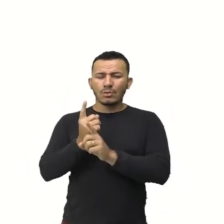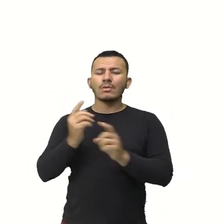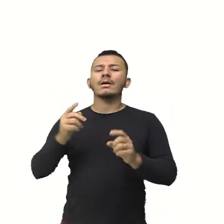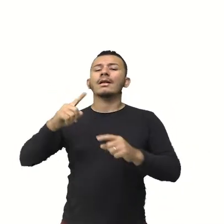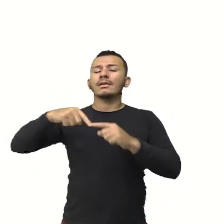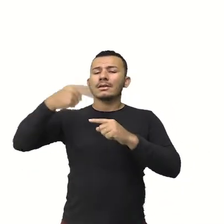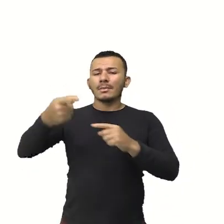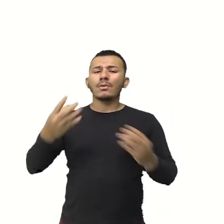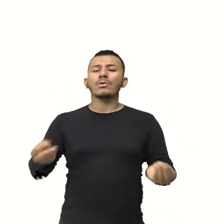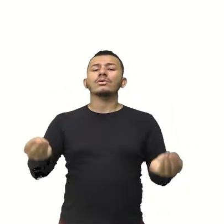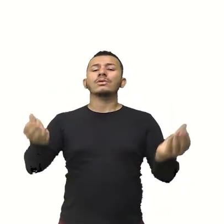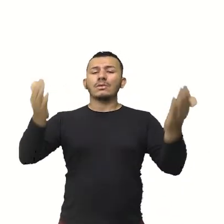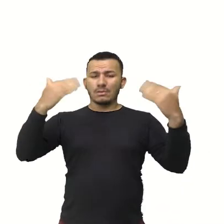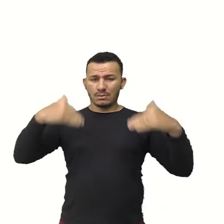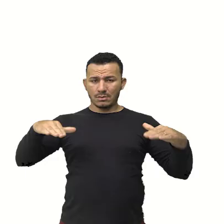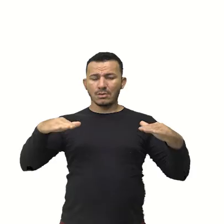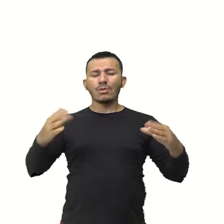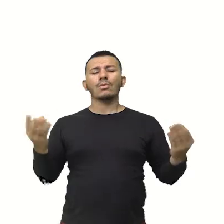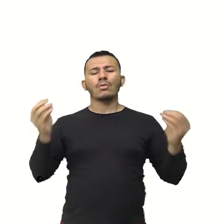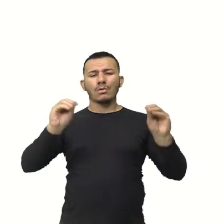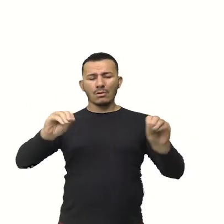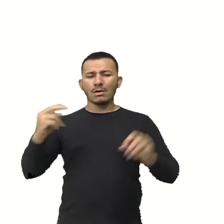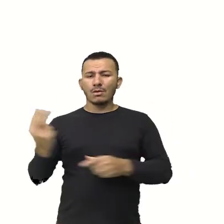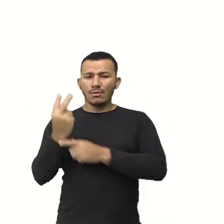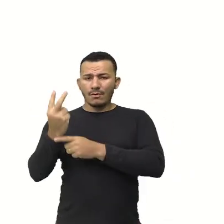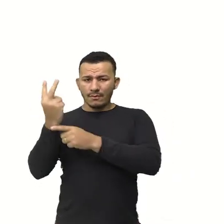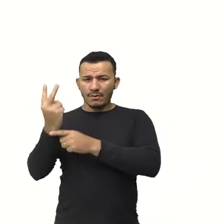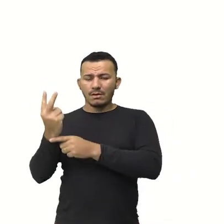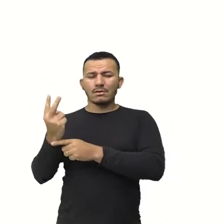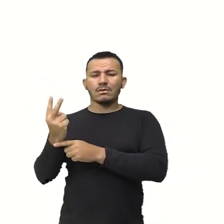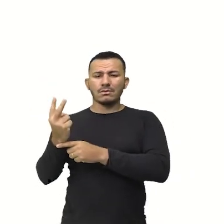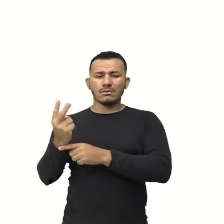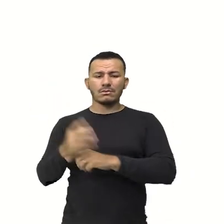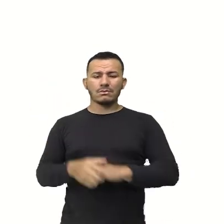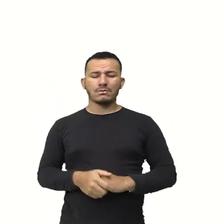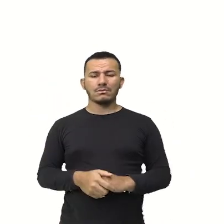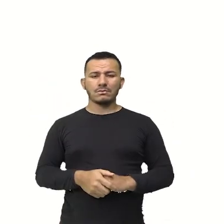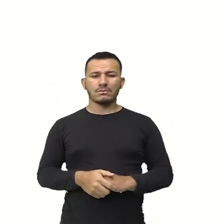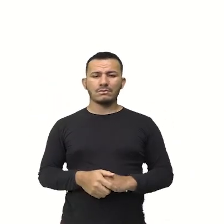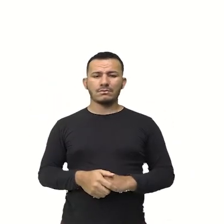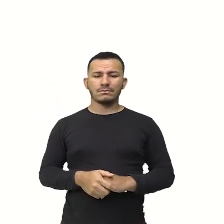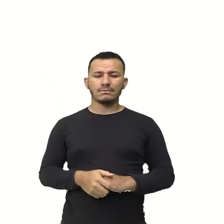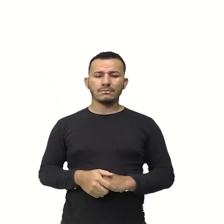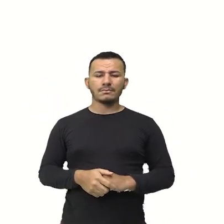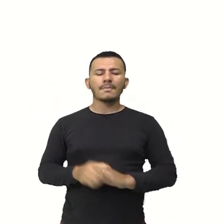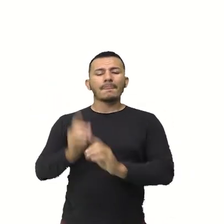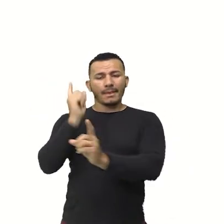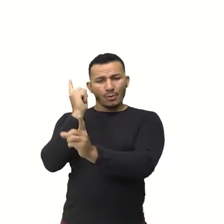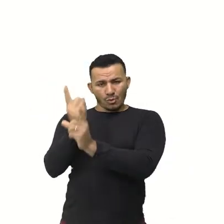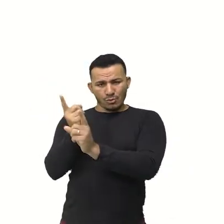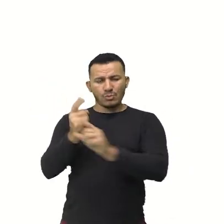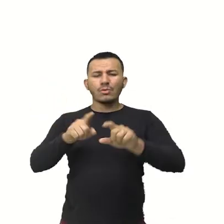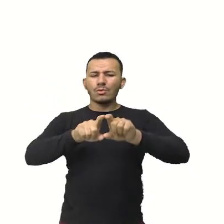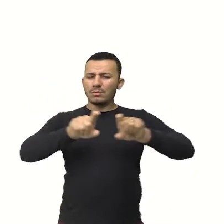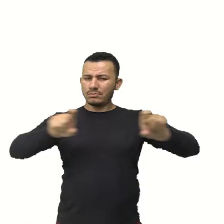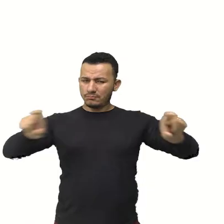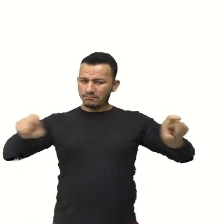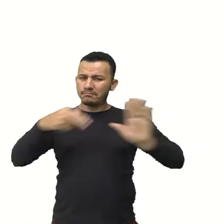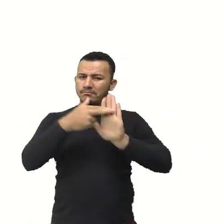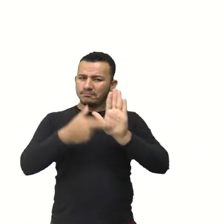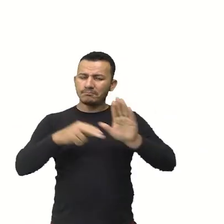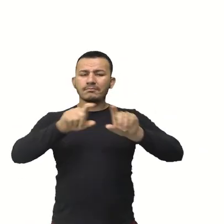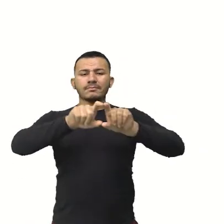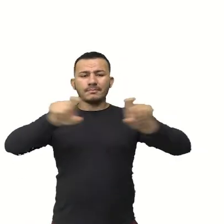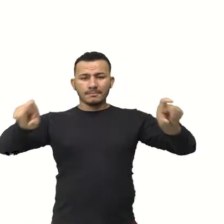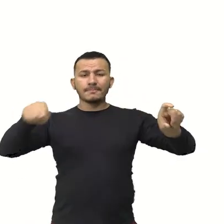aplicamos o valor na fórmula, aqui onde não deveria, aqui ó, descobrimos a fórmula, tá legal?